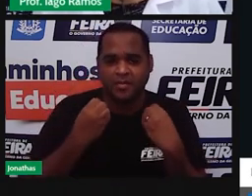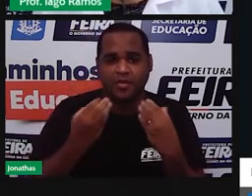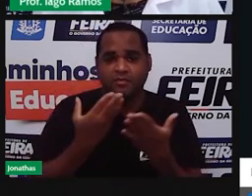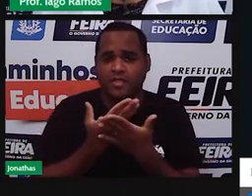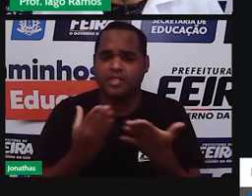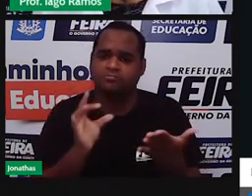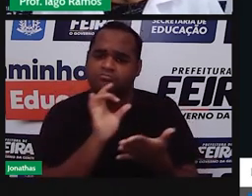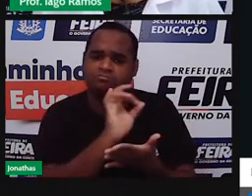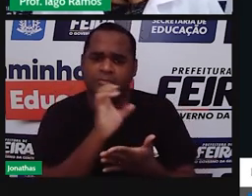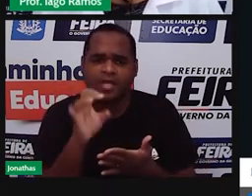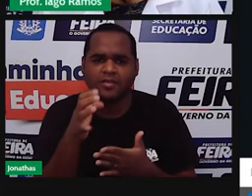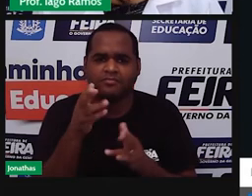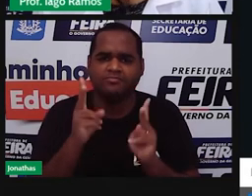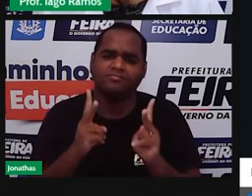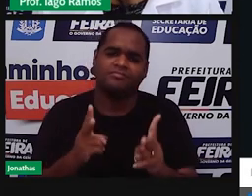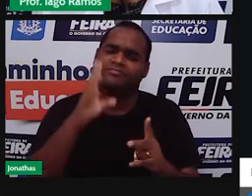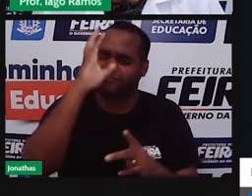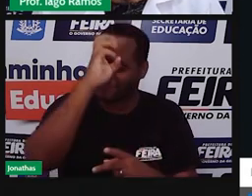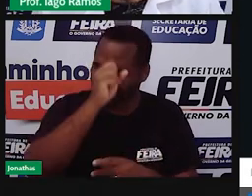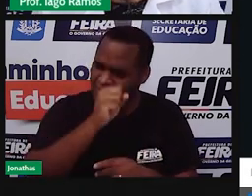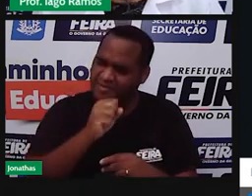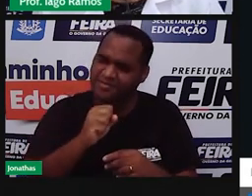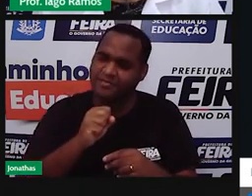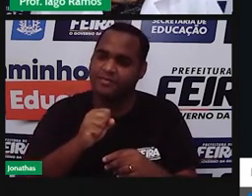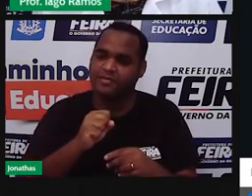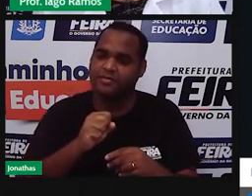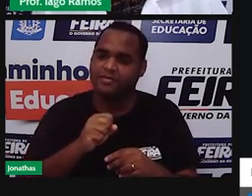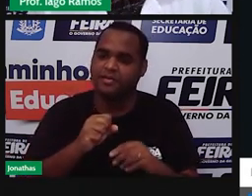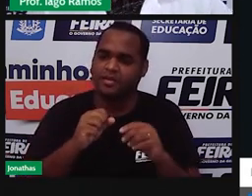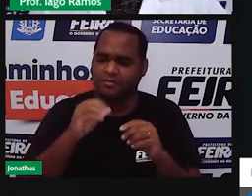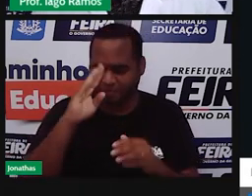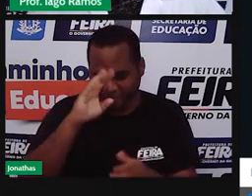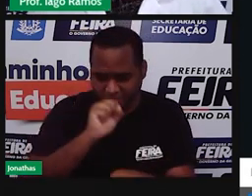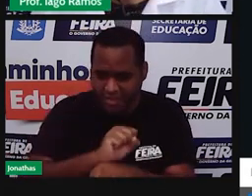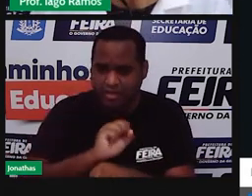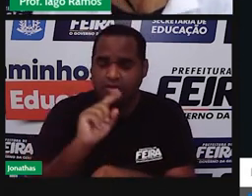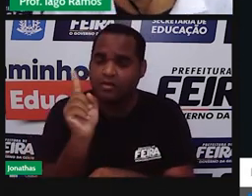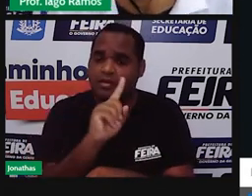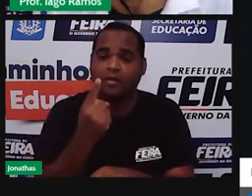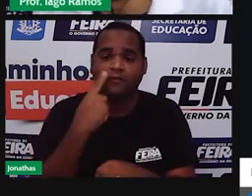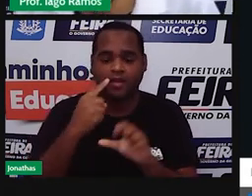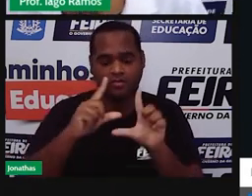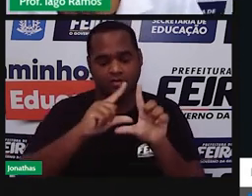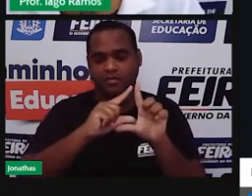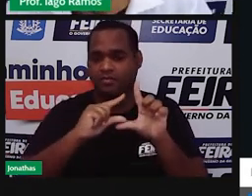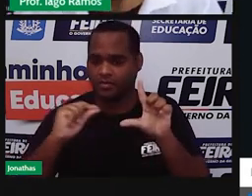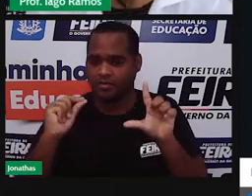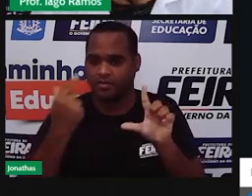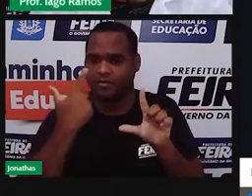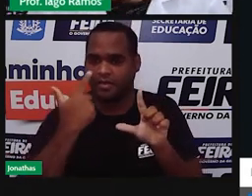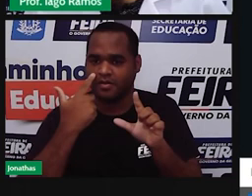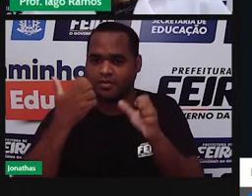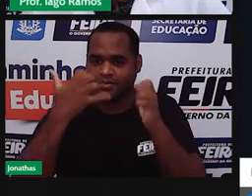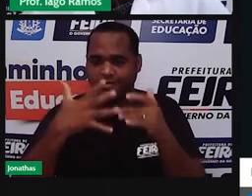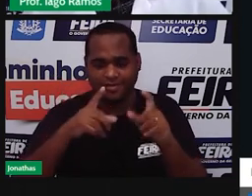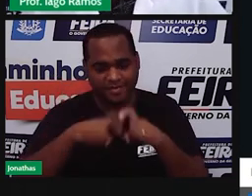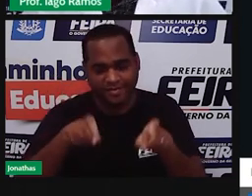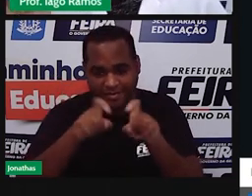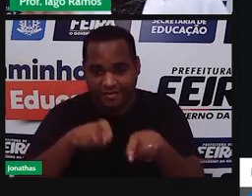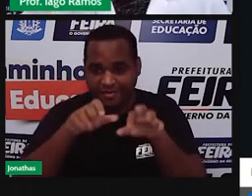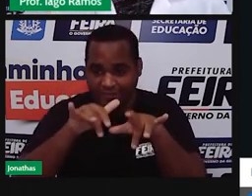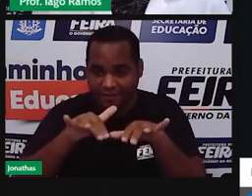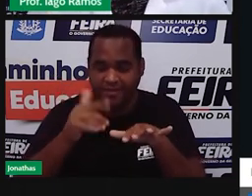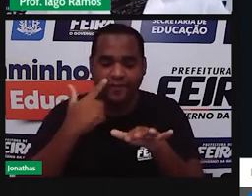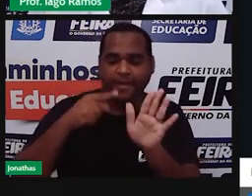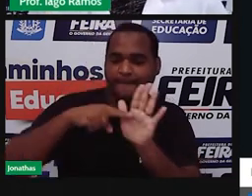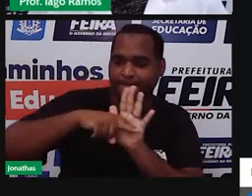você continue aprendendo, tá? Então, o que é que você vai fazer? Vai ficar um link aí na descrição. Você acessa esse link. E quando